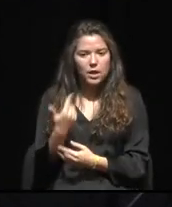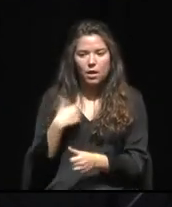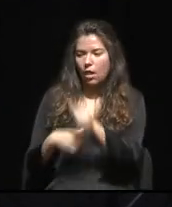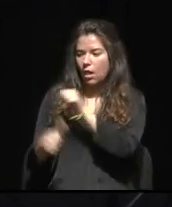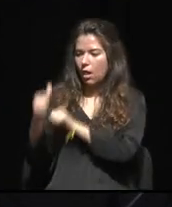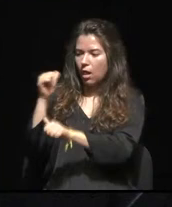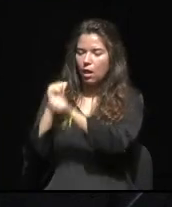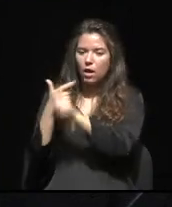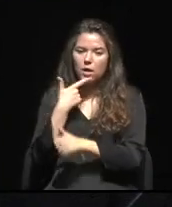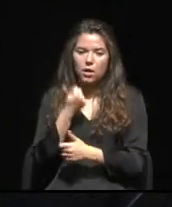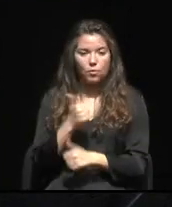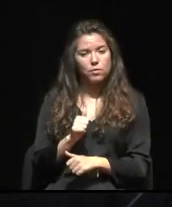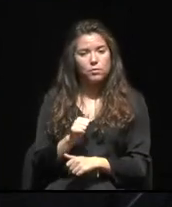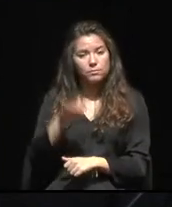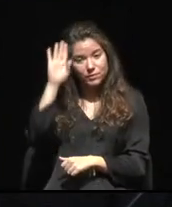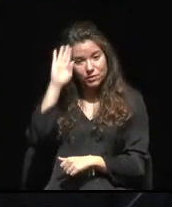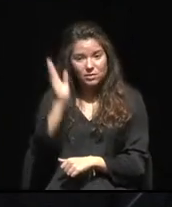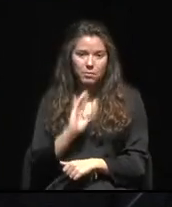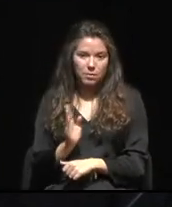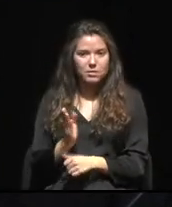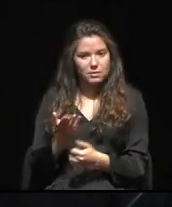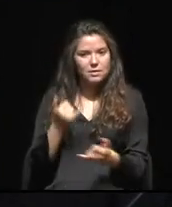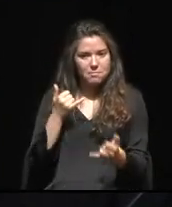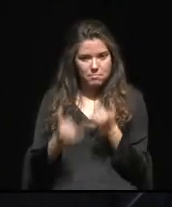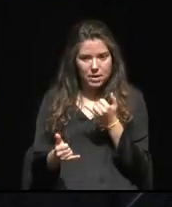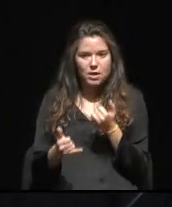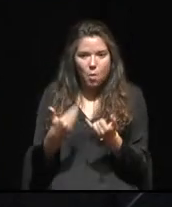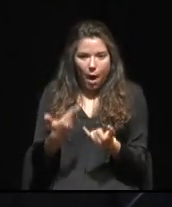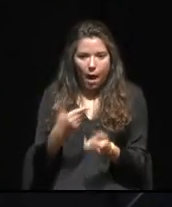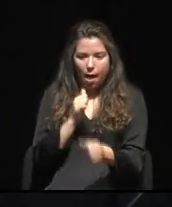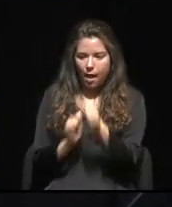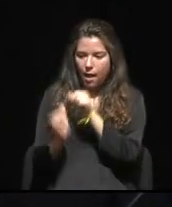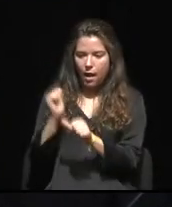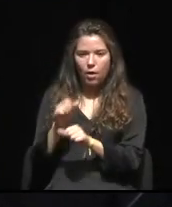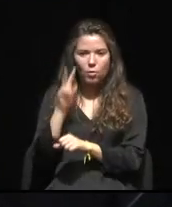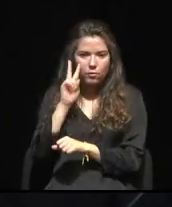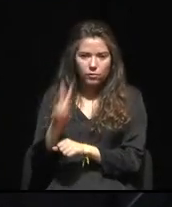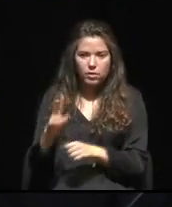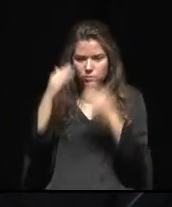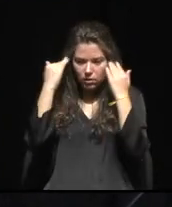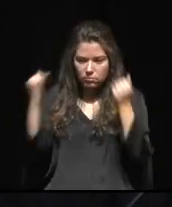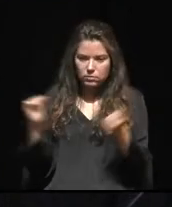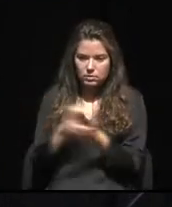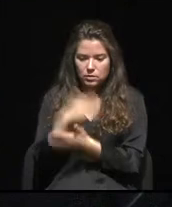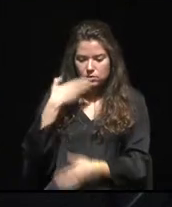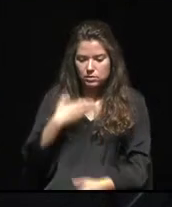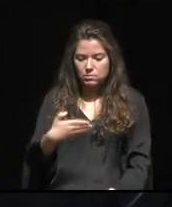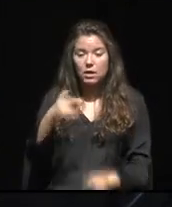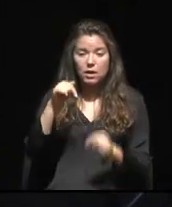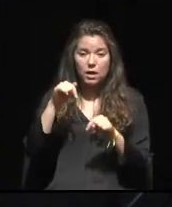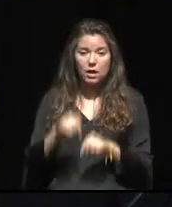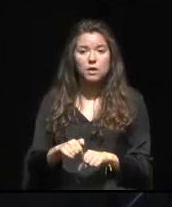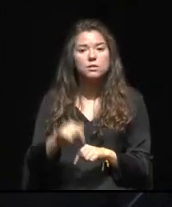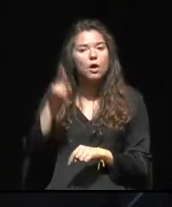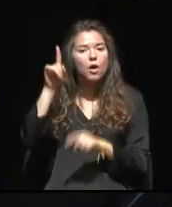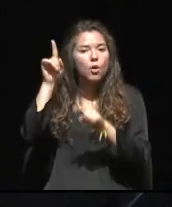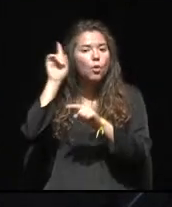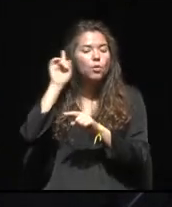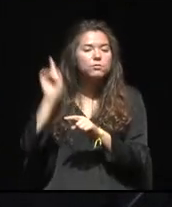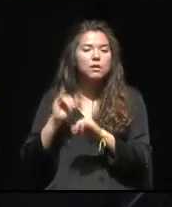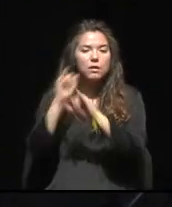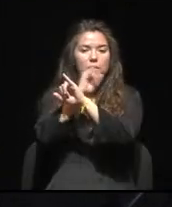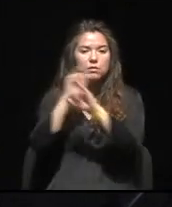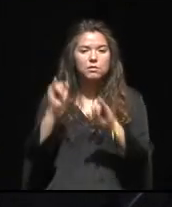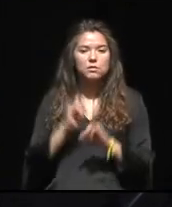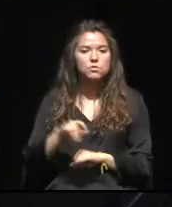atrás e sabemos bem como estamos em risco de voltar atrás como se viu pelas notícias desta semana o dia internacional da mulher de